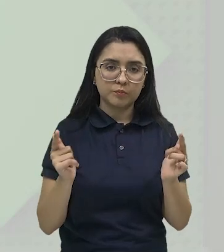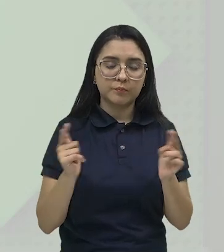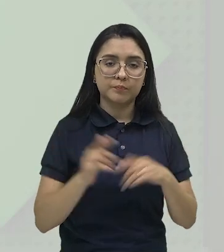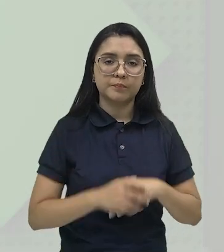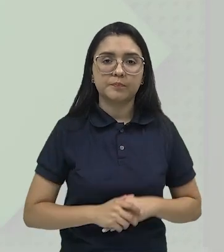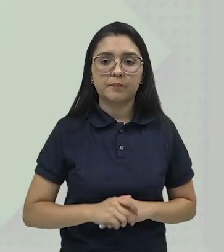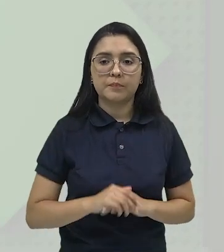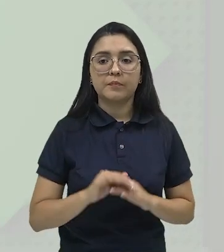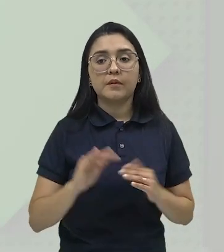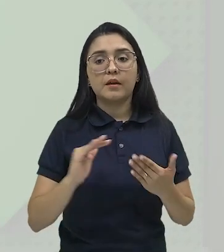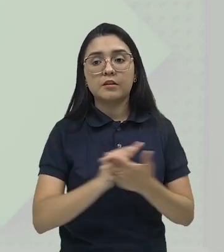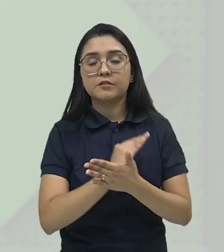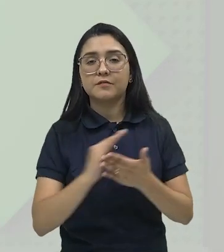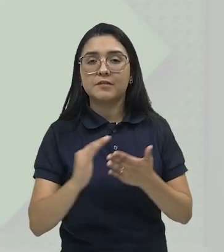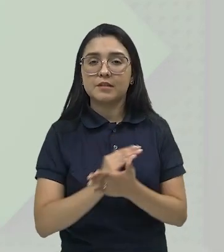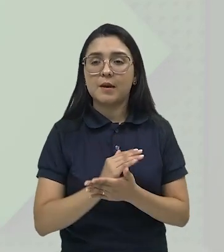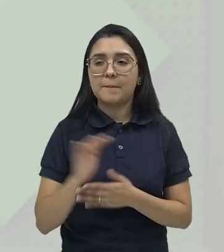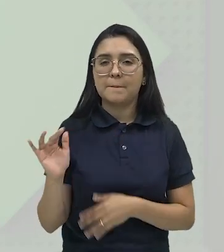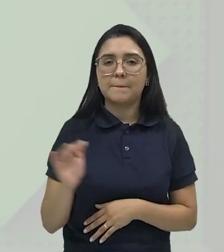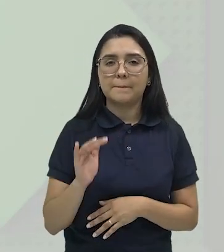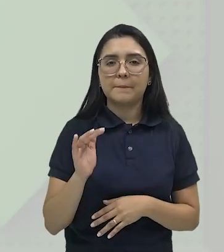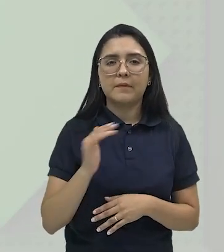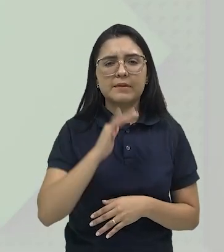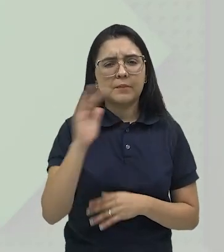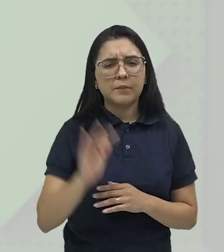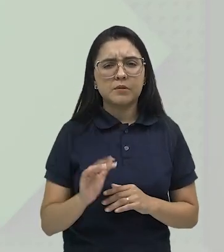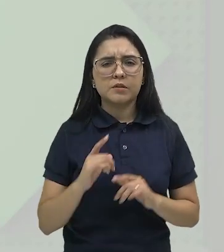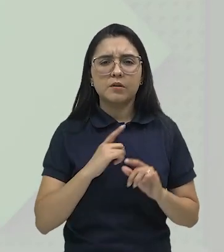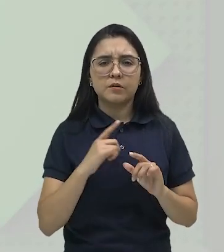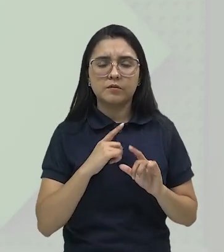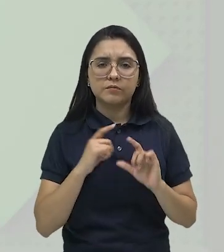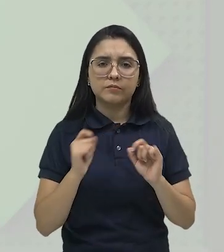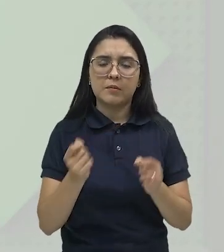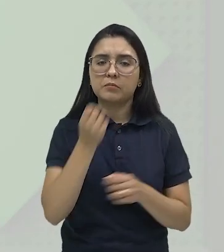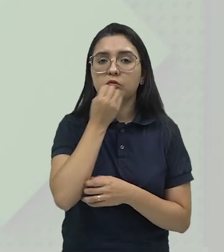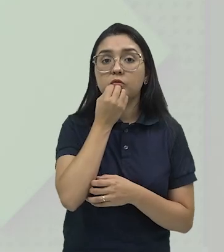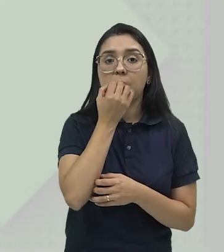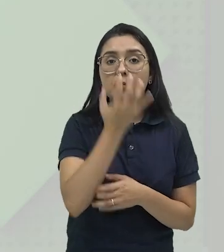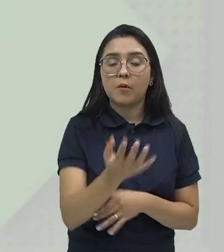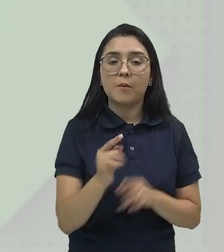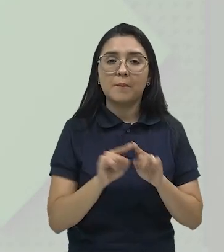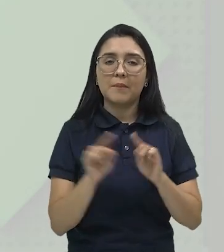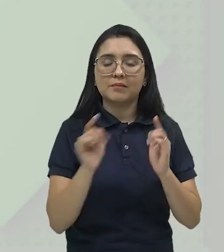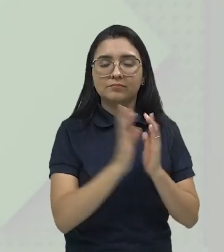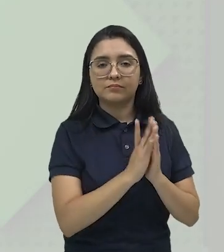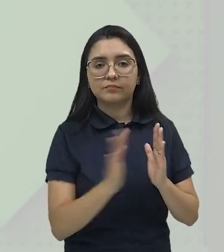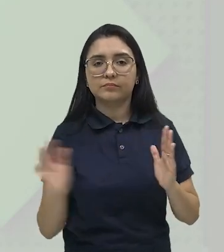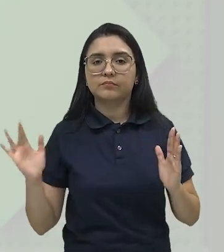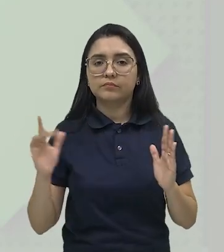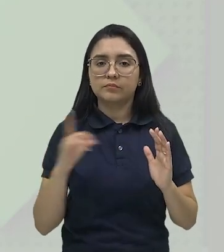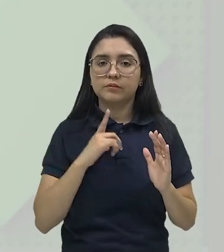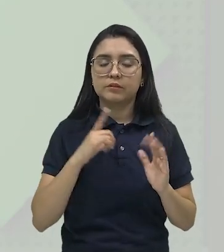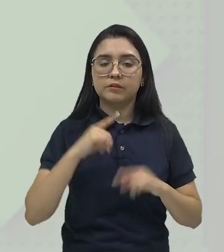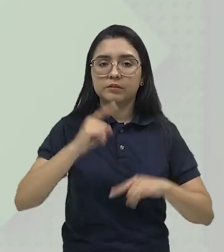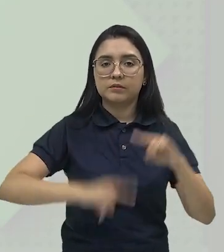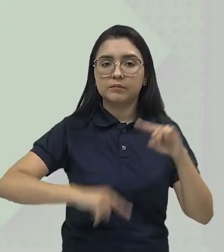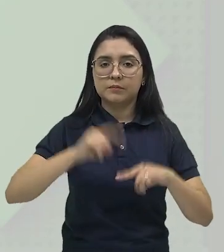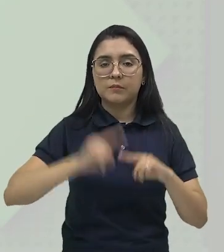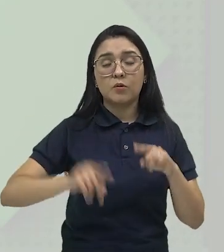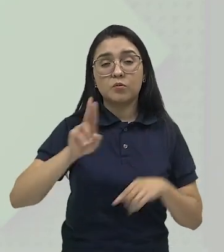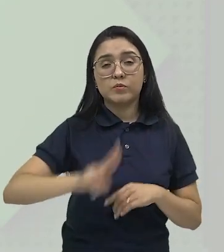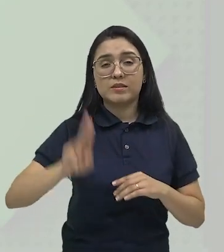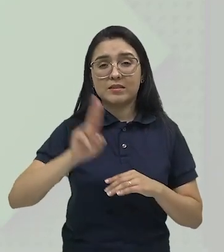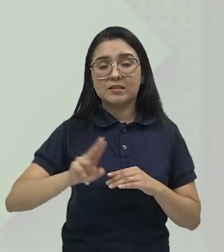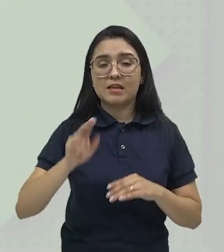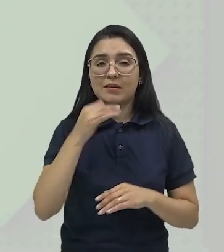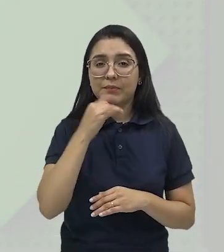vezes, claro, aquela promoção vai ser muito favorável, né, para o bolso, mas a longo prazo esse equipamento ele pode consumir